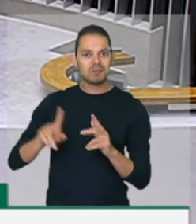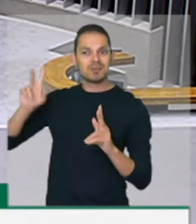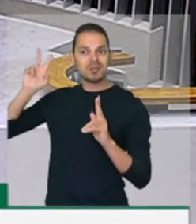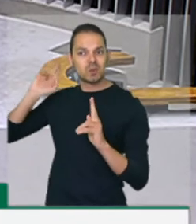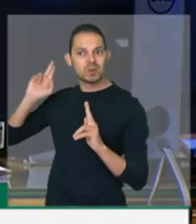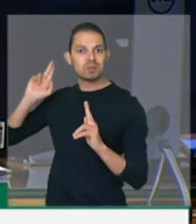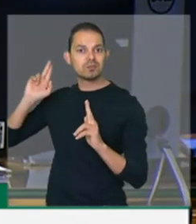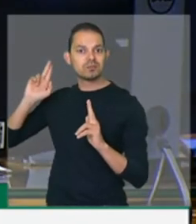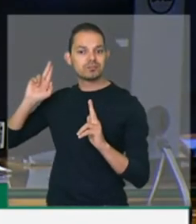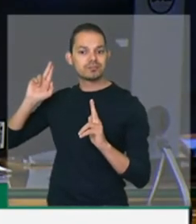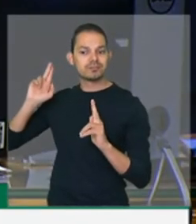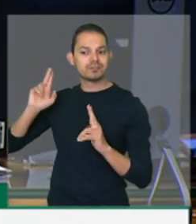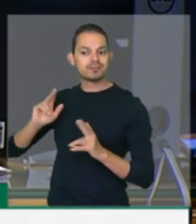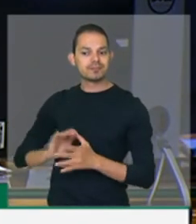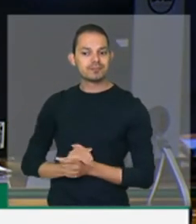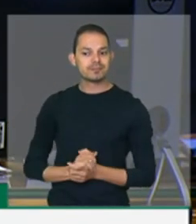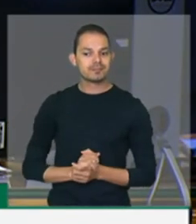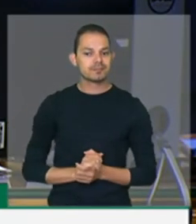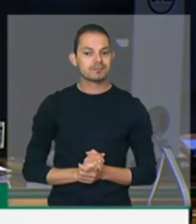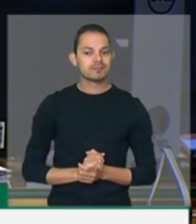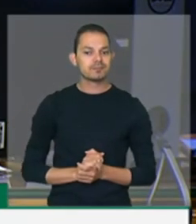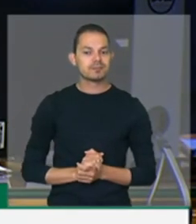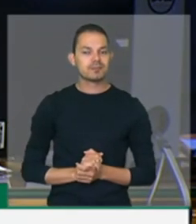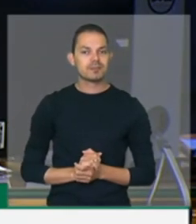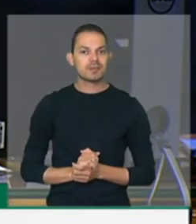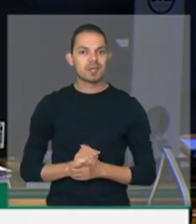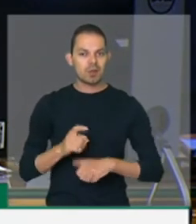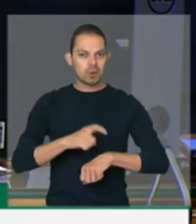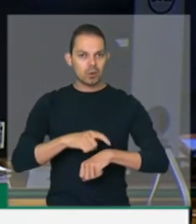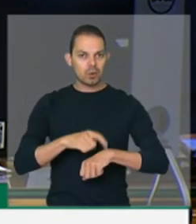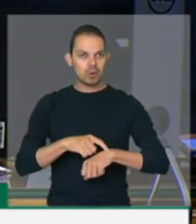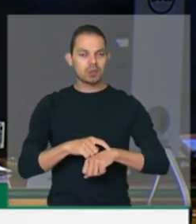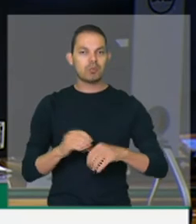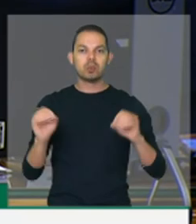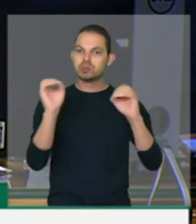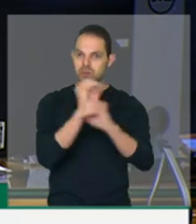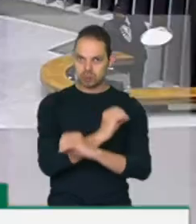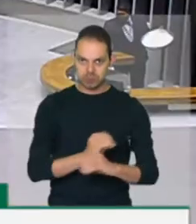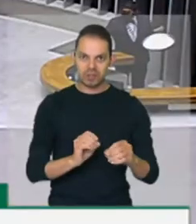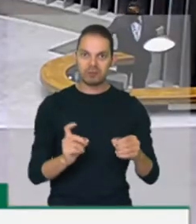vez. Eu vou zerar o seu tempo aqui, por favor.